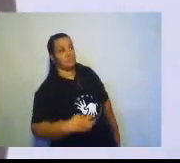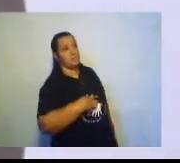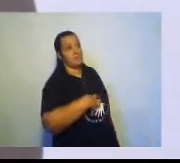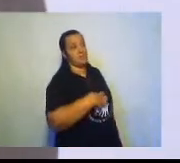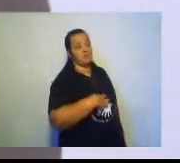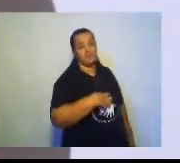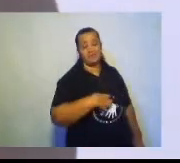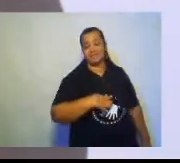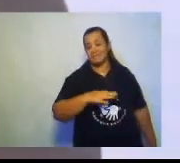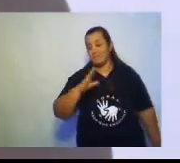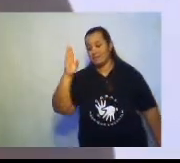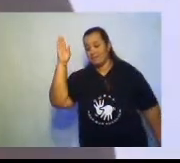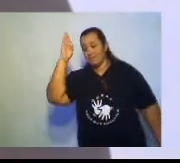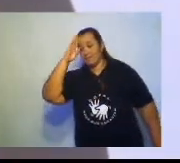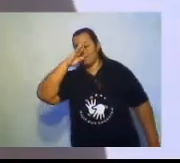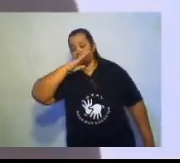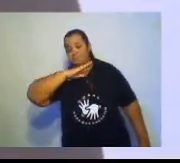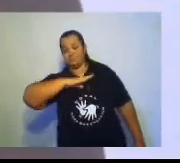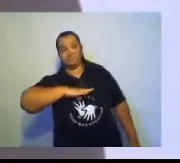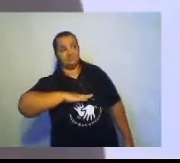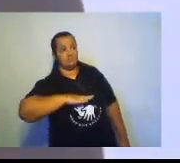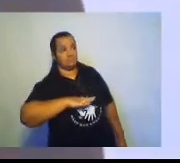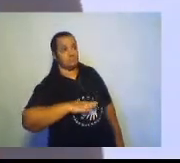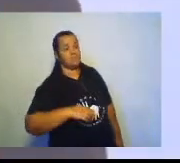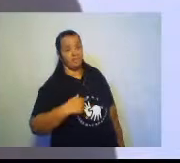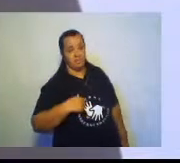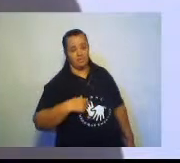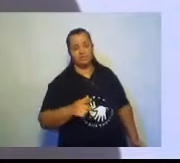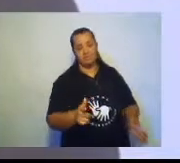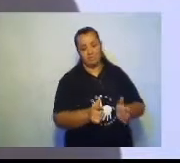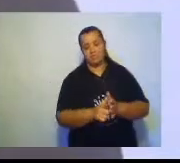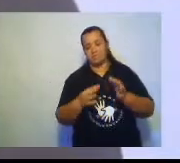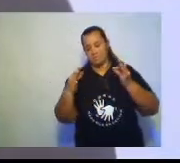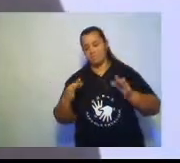sem truque, sem maldade. Fiz o meu papel.